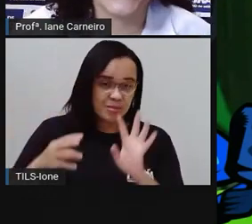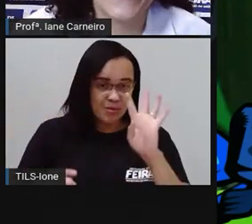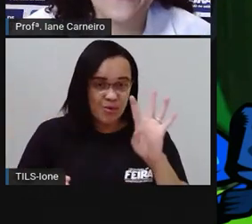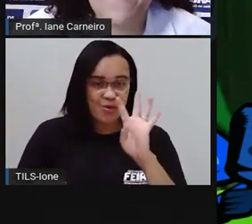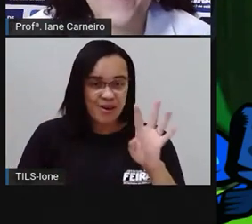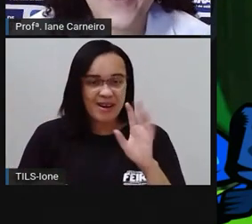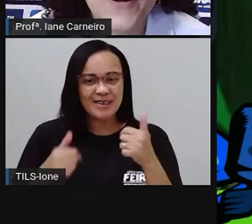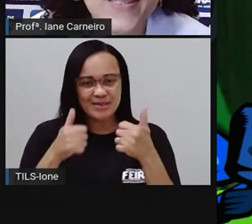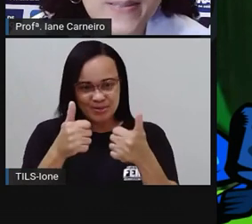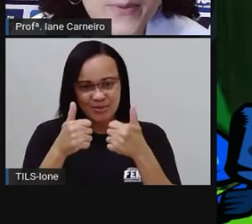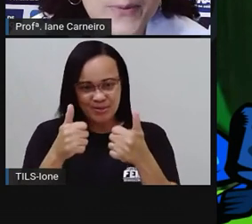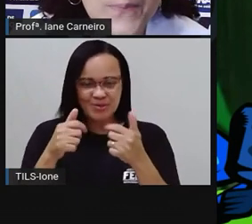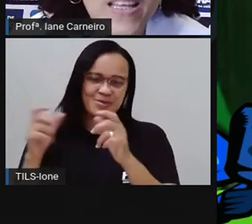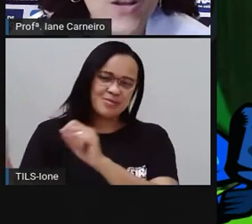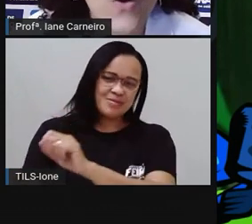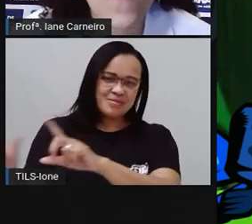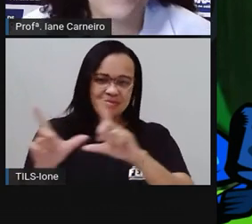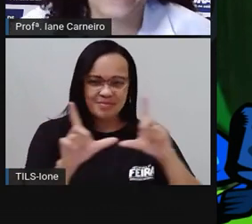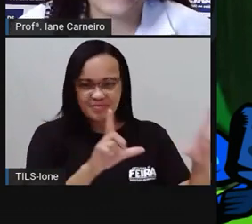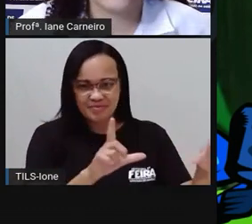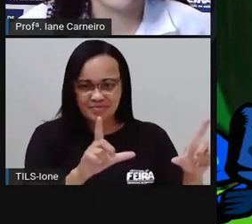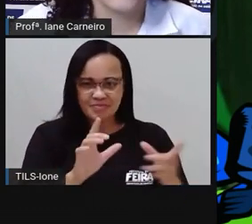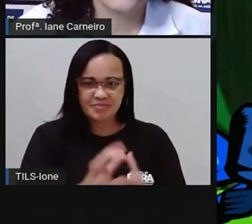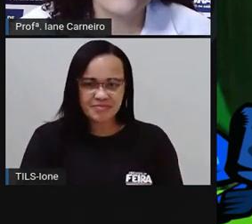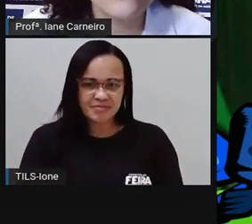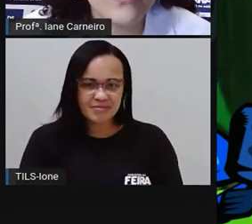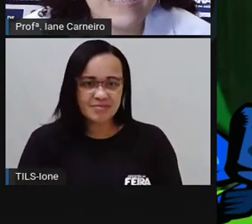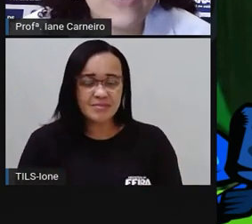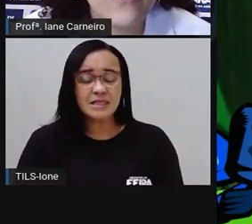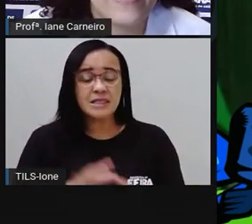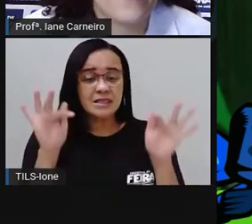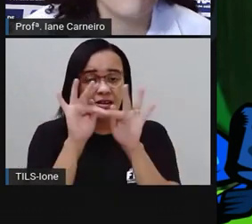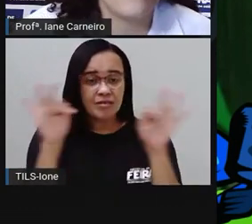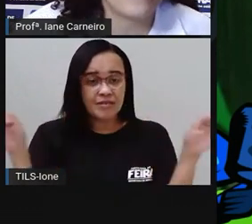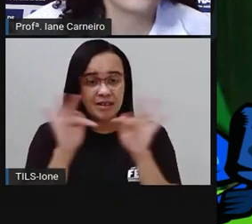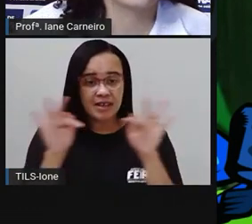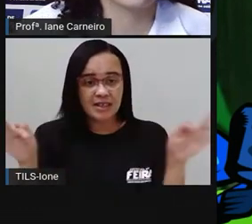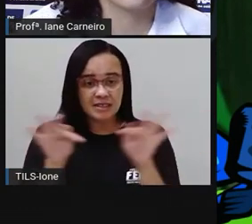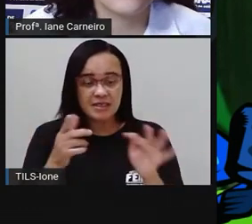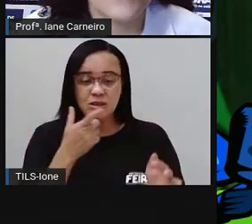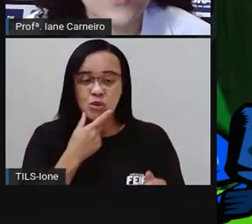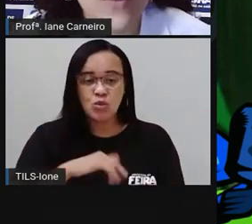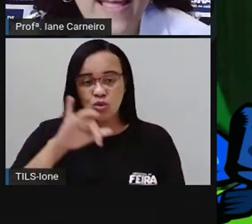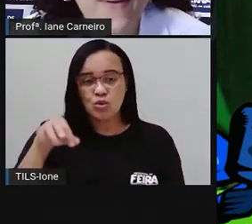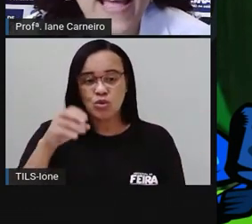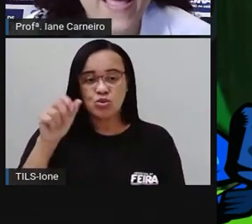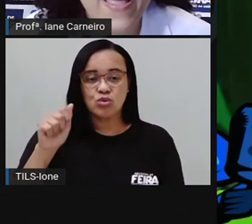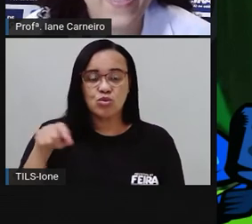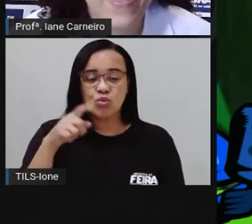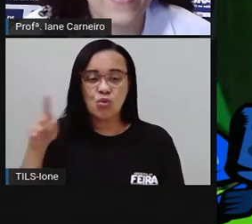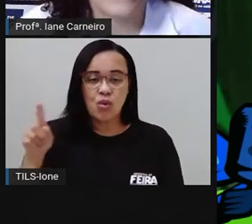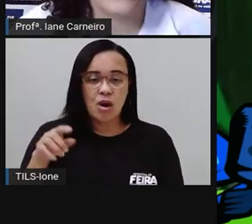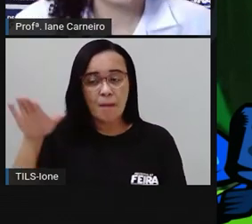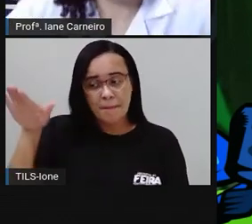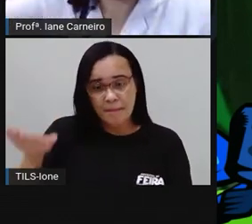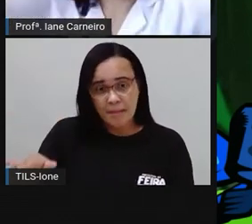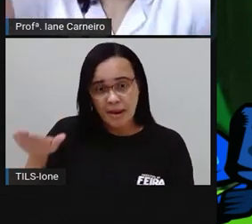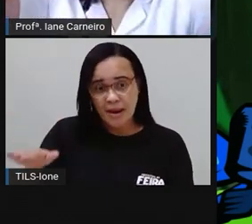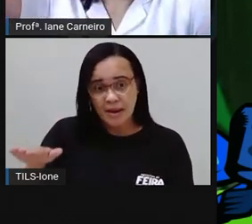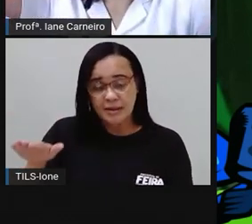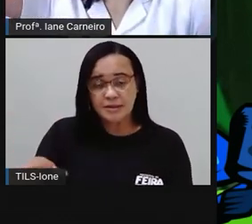bom. Próximo, complete. O João é baixo, mas o Manuel é